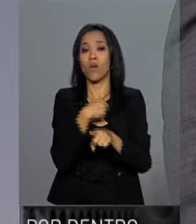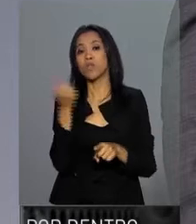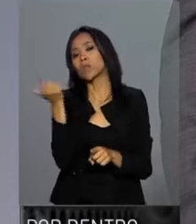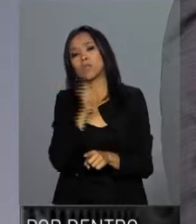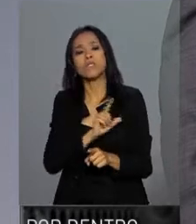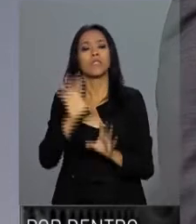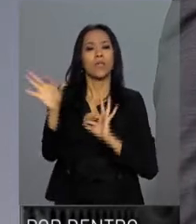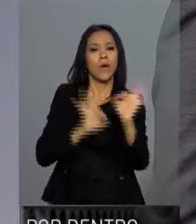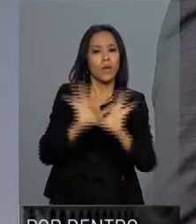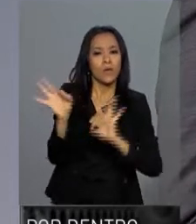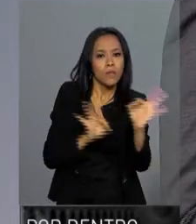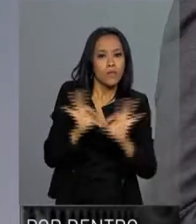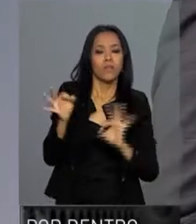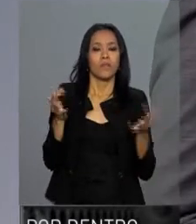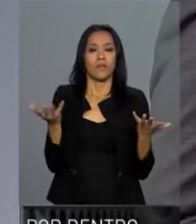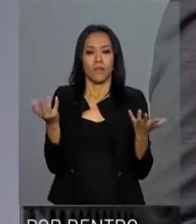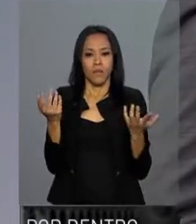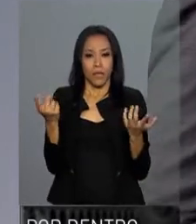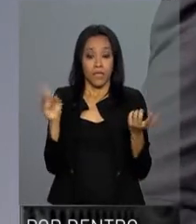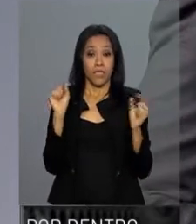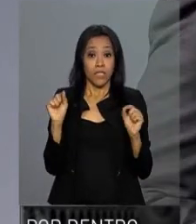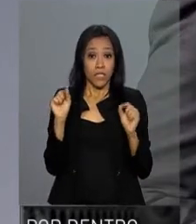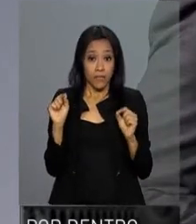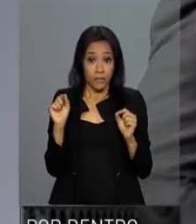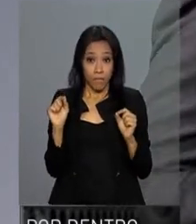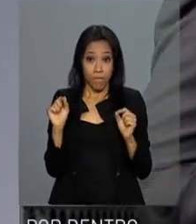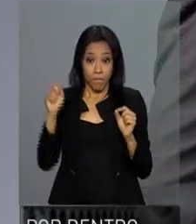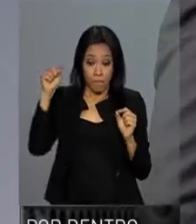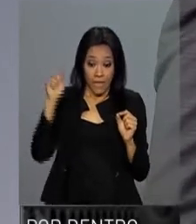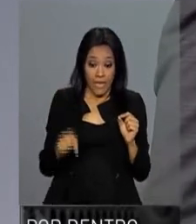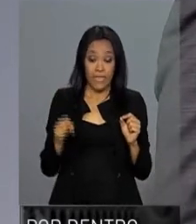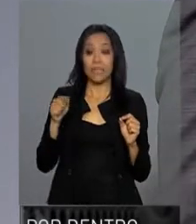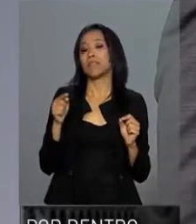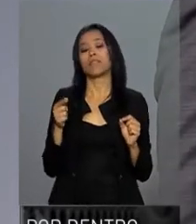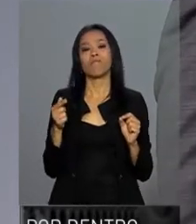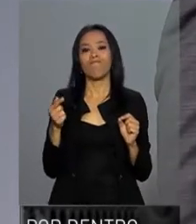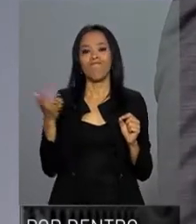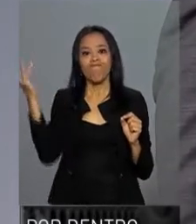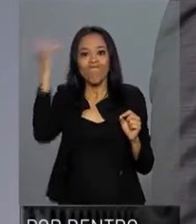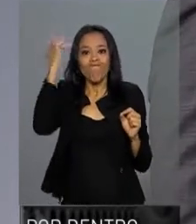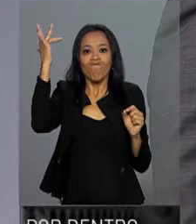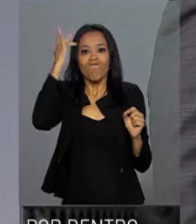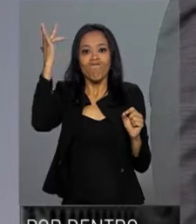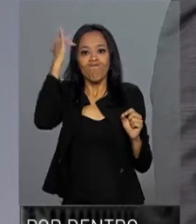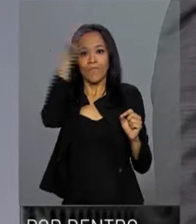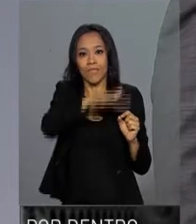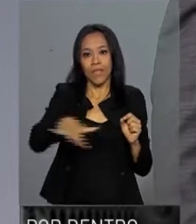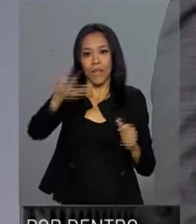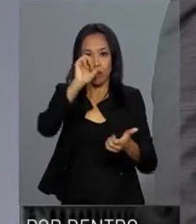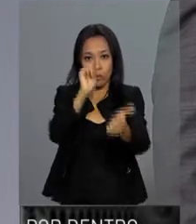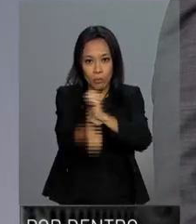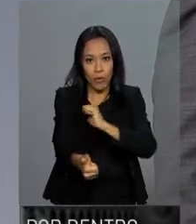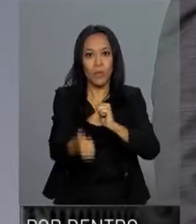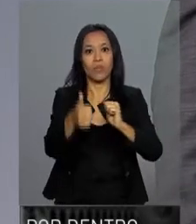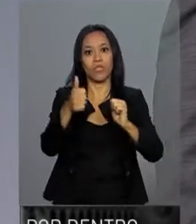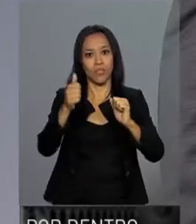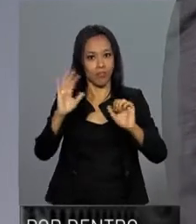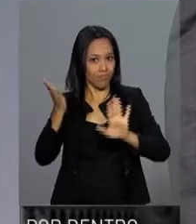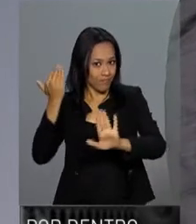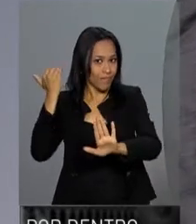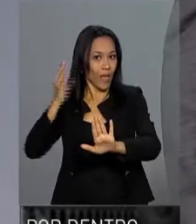construir e de transferir esse cimento que a gente teve através dos mega eventos